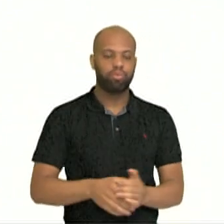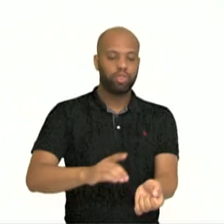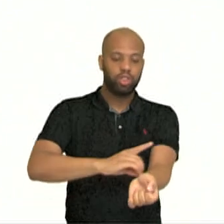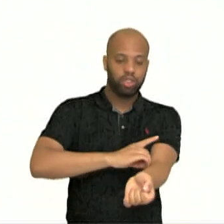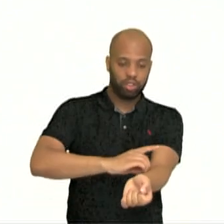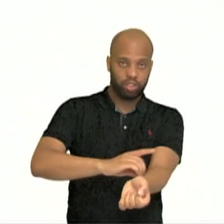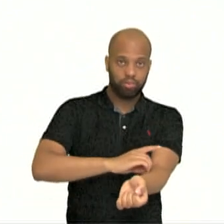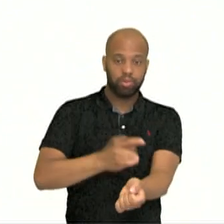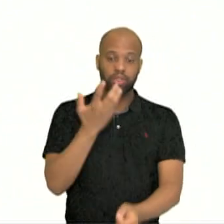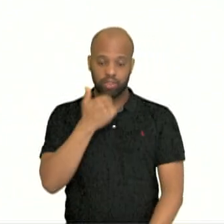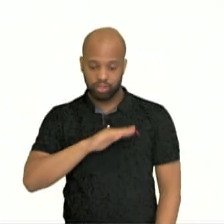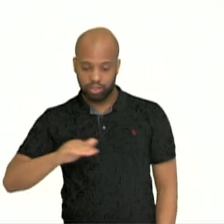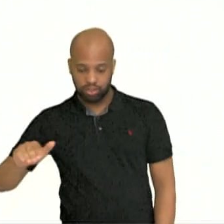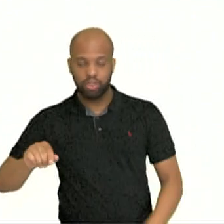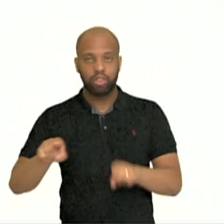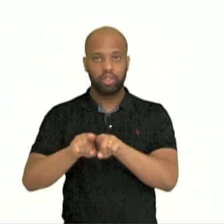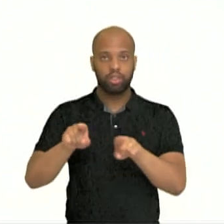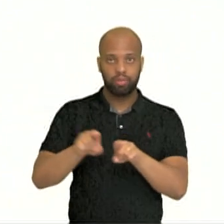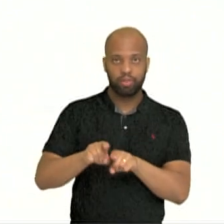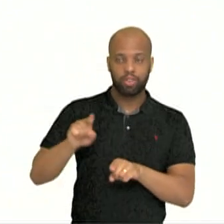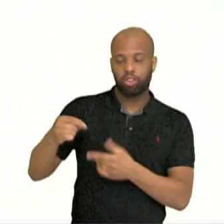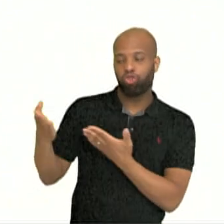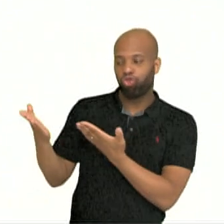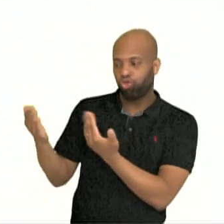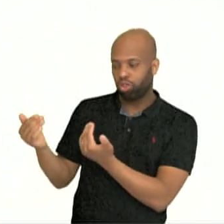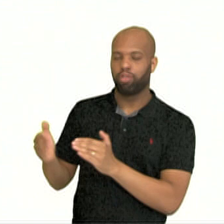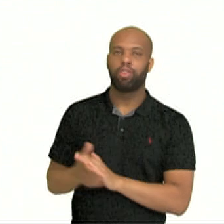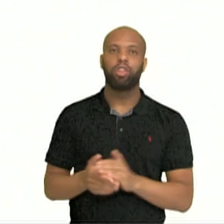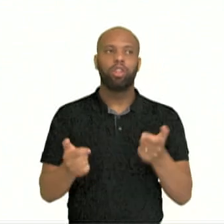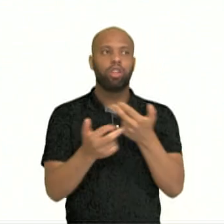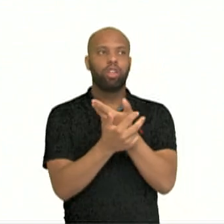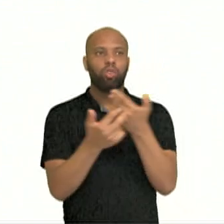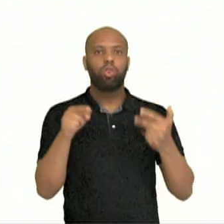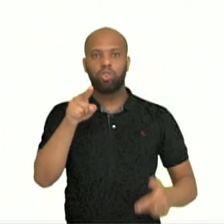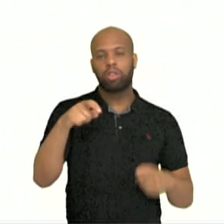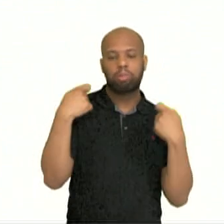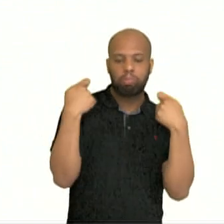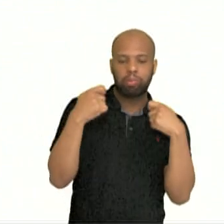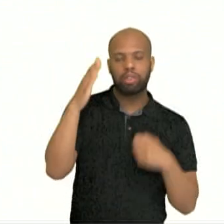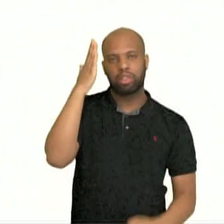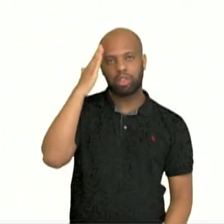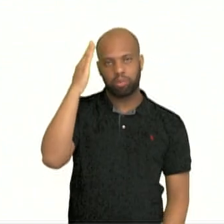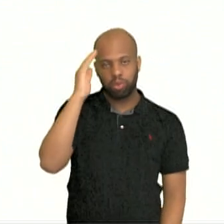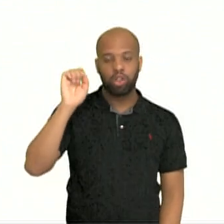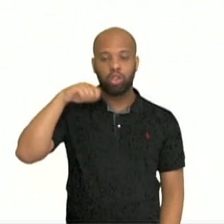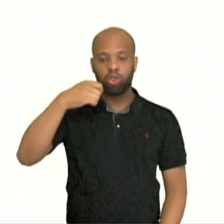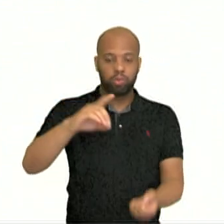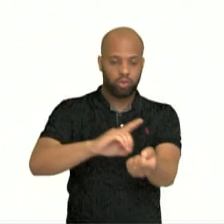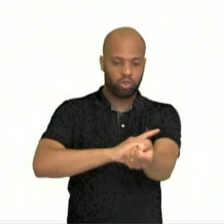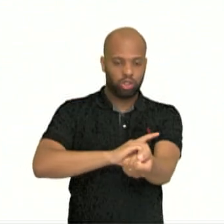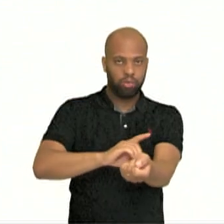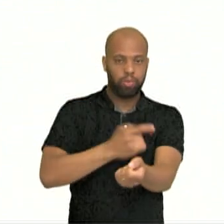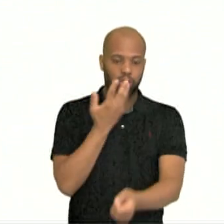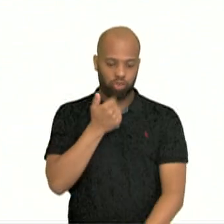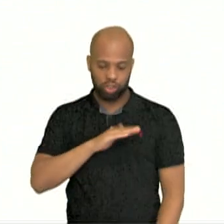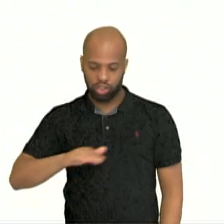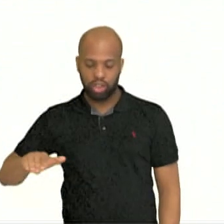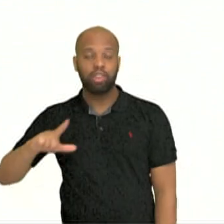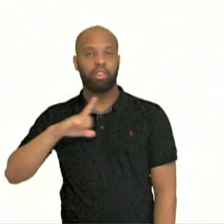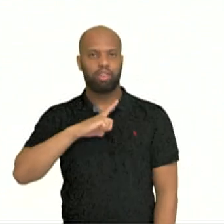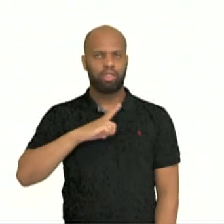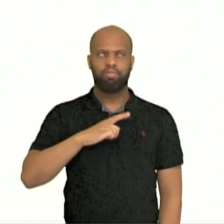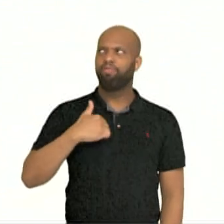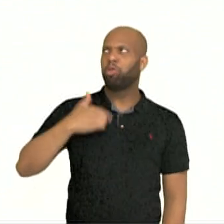Diabetes infantil juvenil. Coisas que você precisa saber sobre diabetes na infância. Nossa, professora,